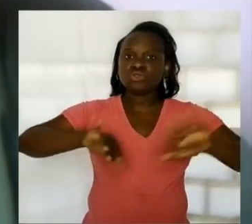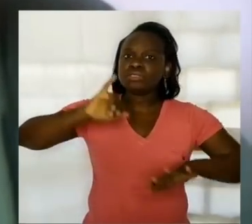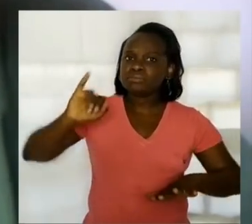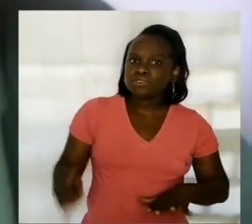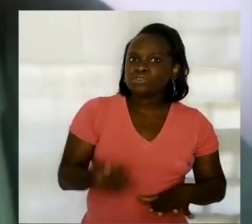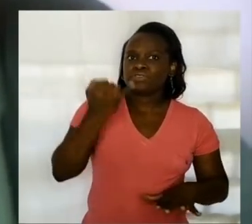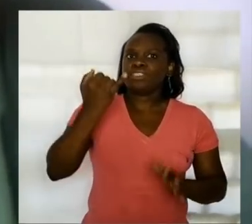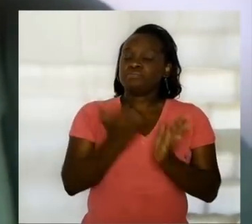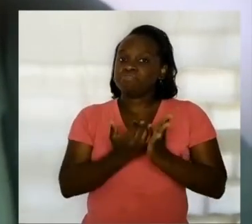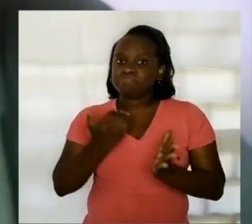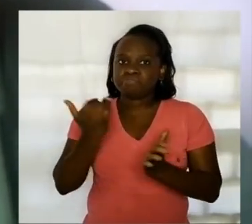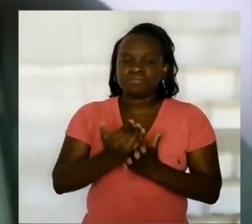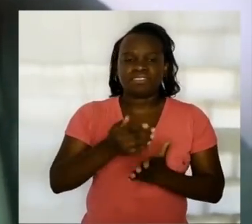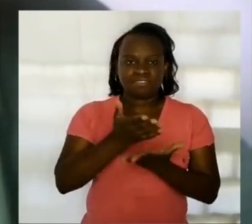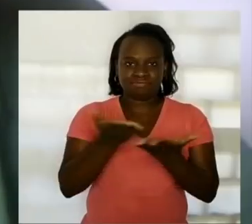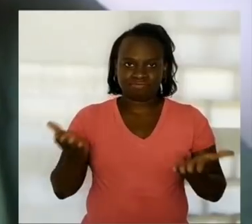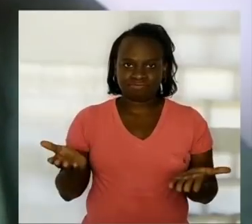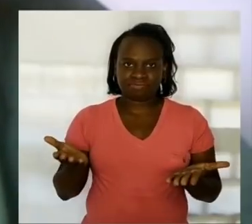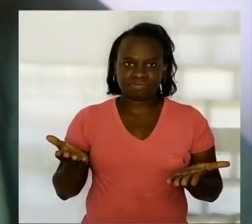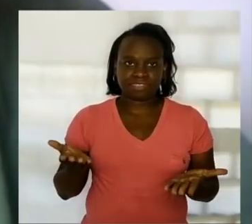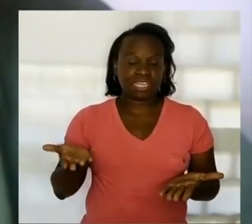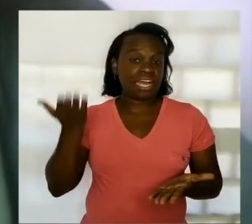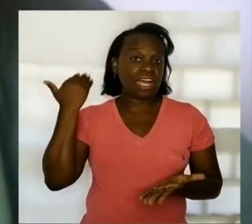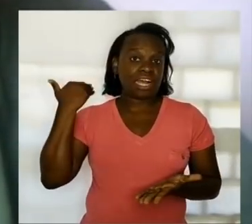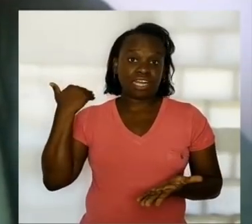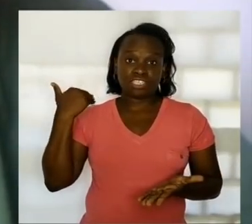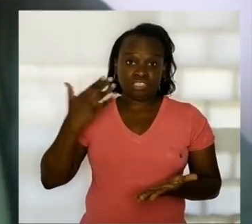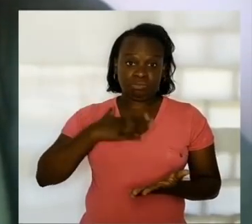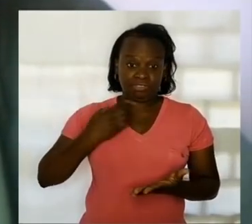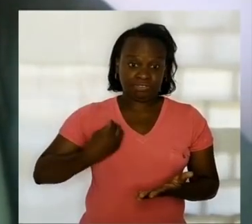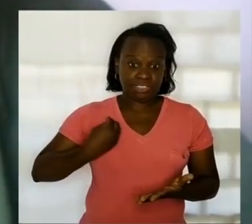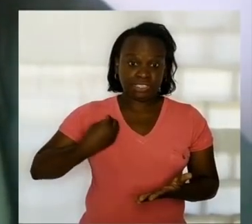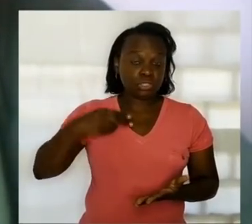aproveitarem ao máximo este evento. Nunca,